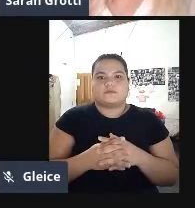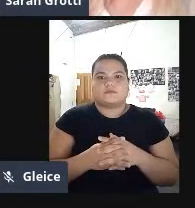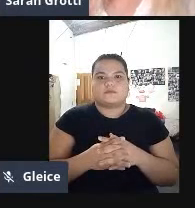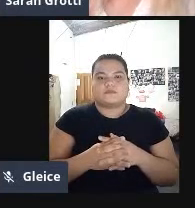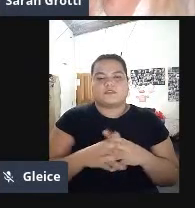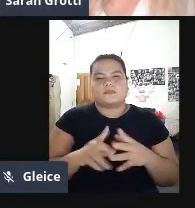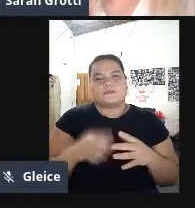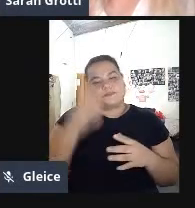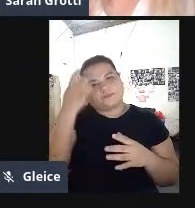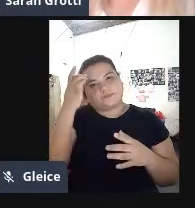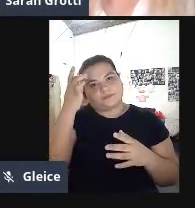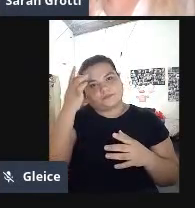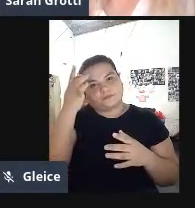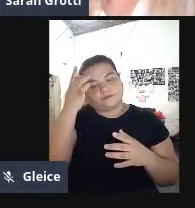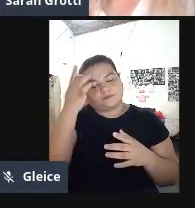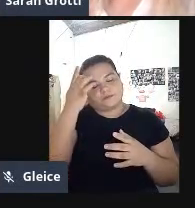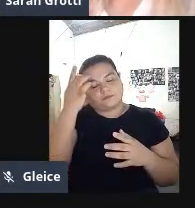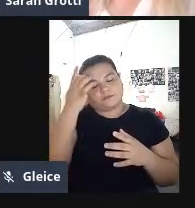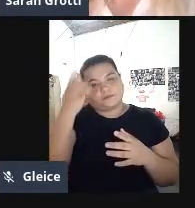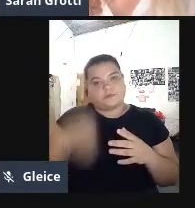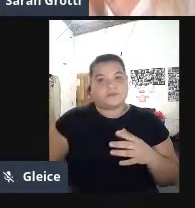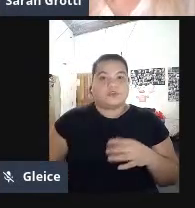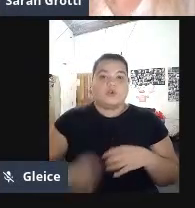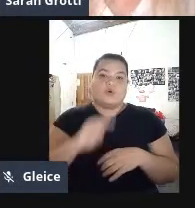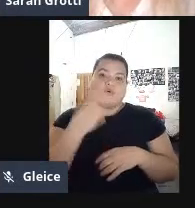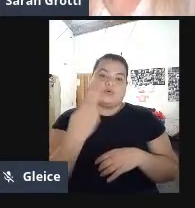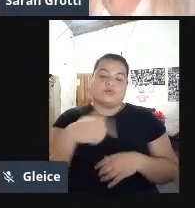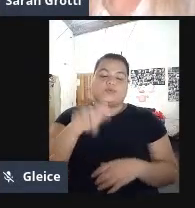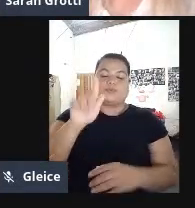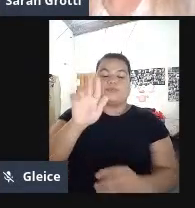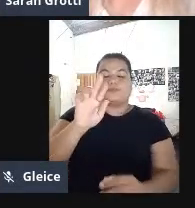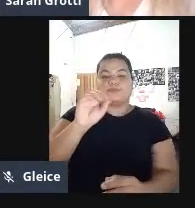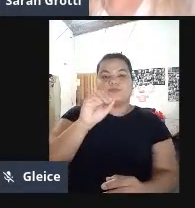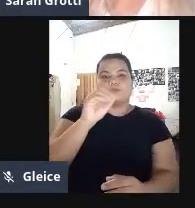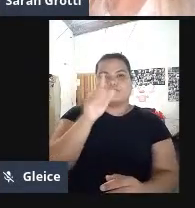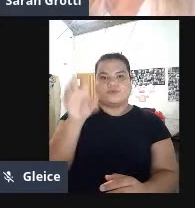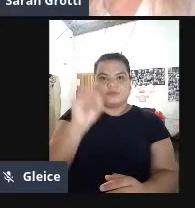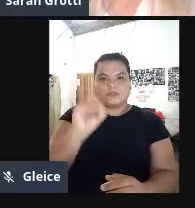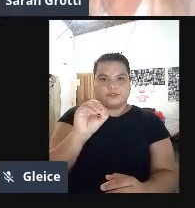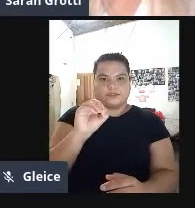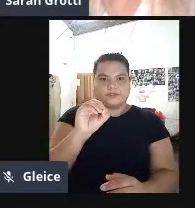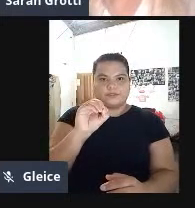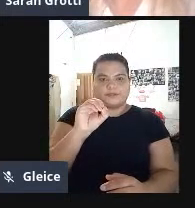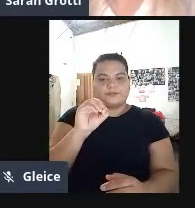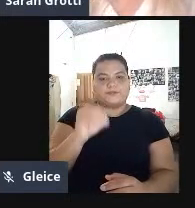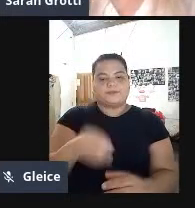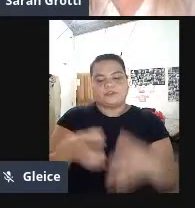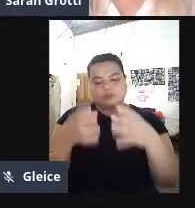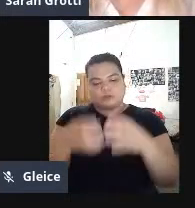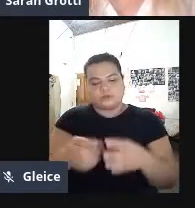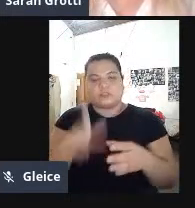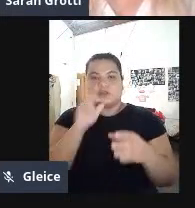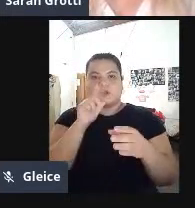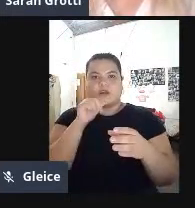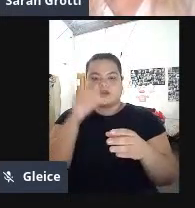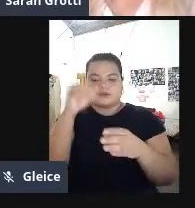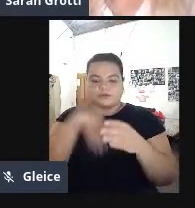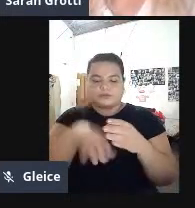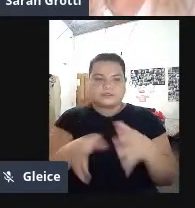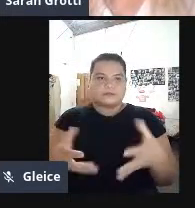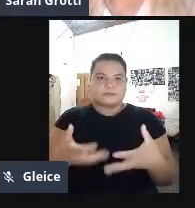menos de 3 a 5 dias já começa a germinação e faz o consumo. Fermentação e tratamento